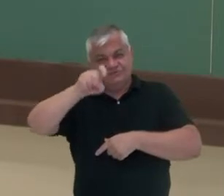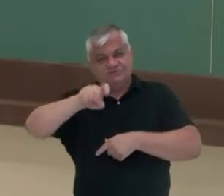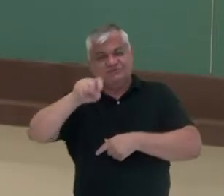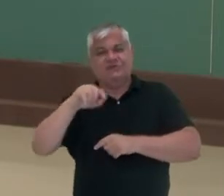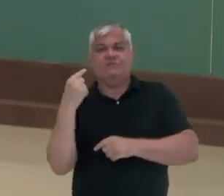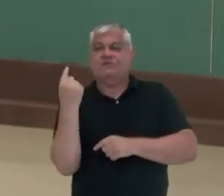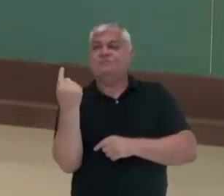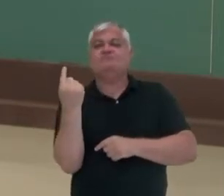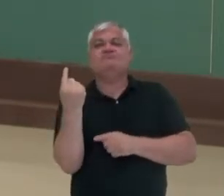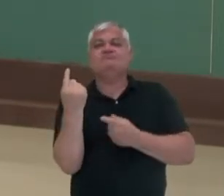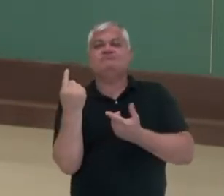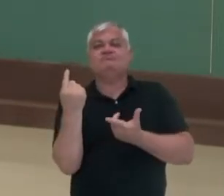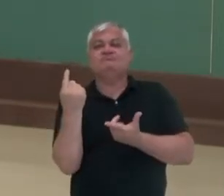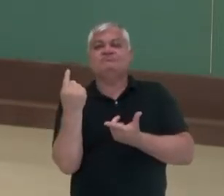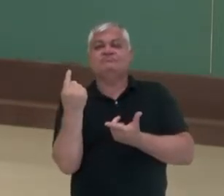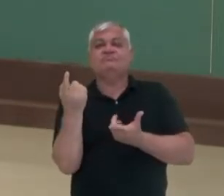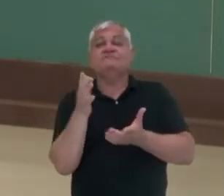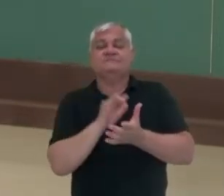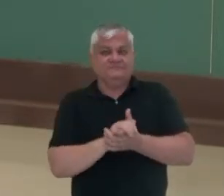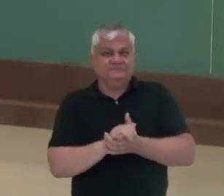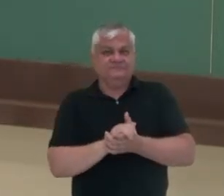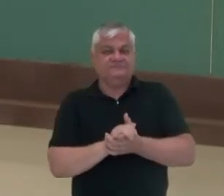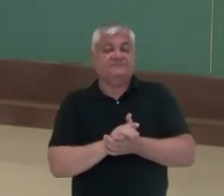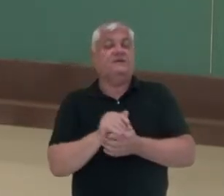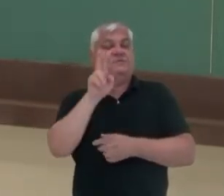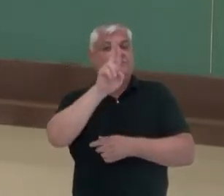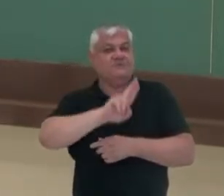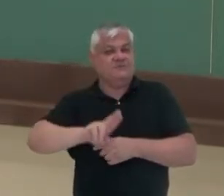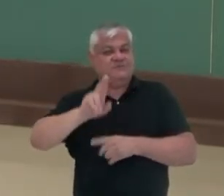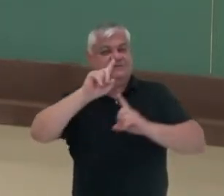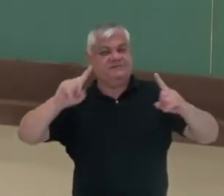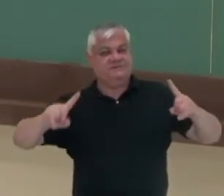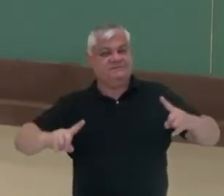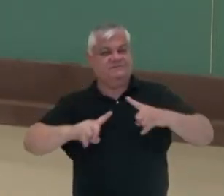estaria para 1 kg de café. Uso a propriedade